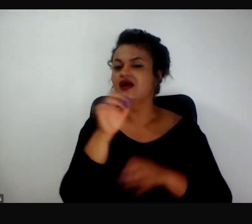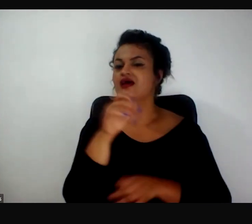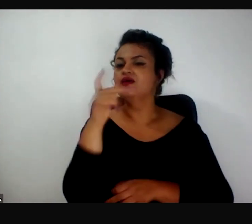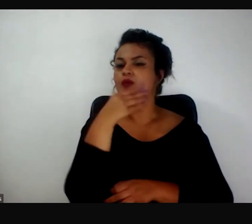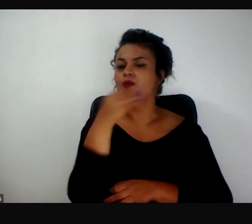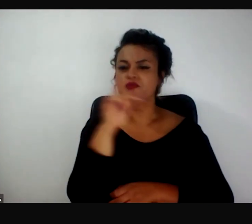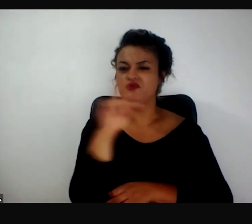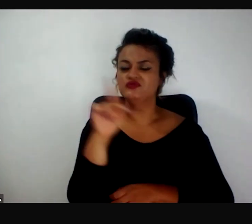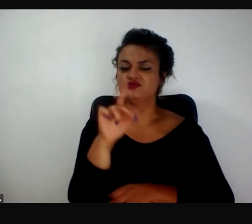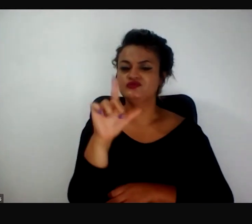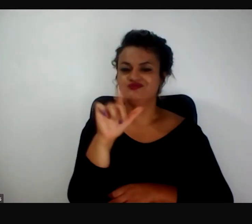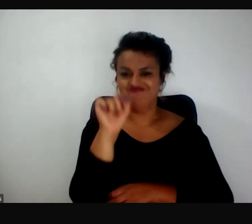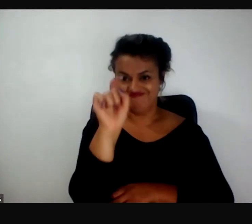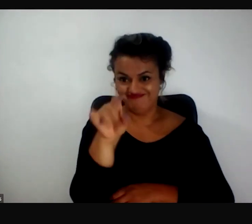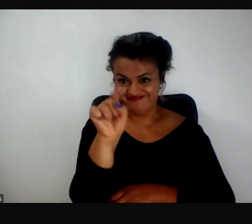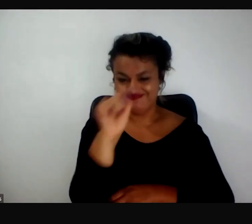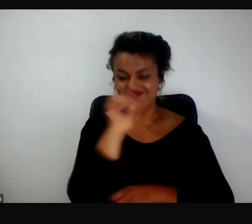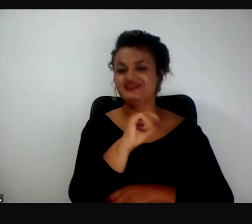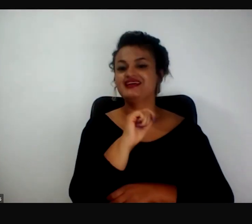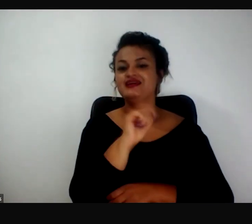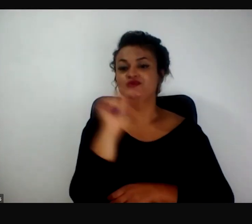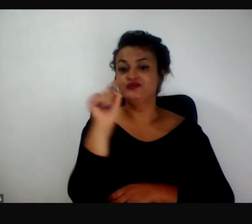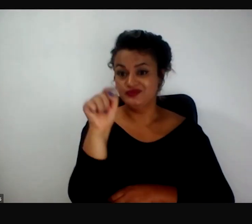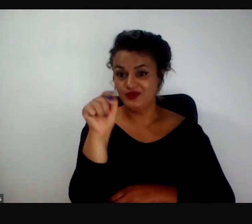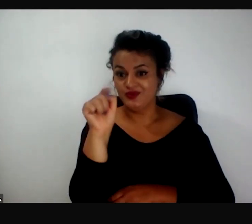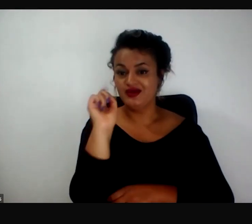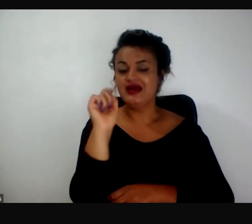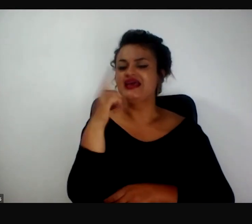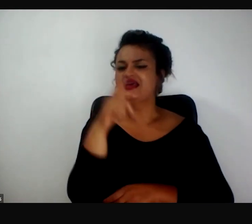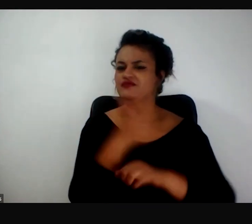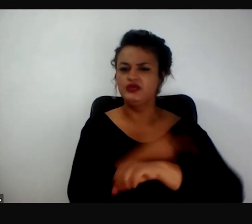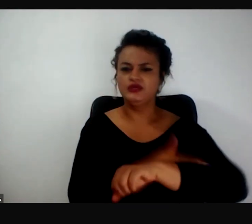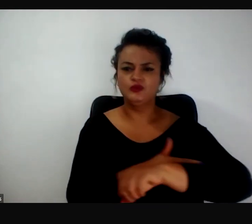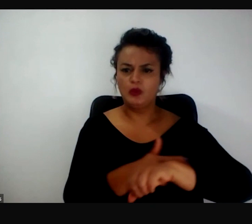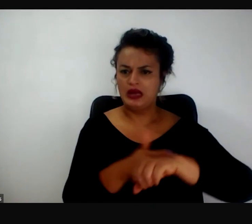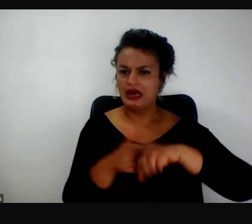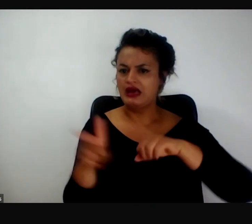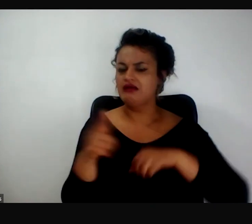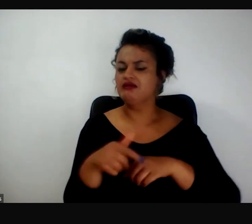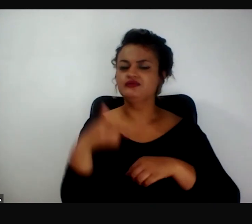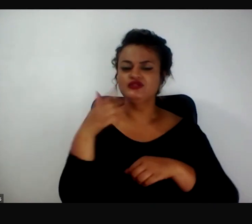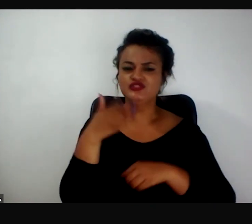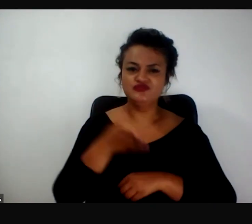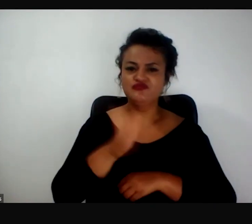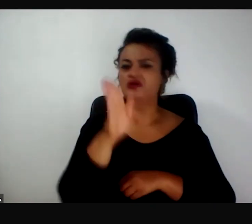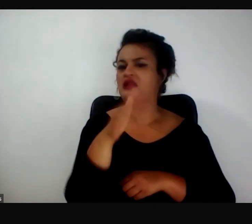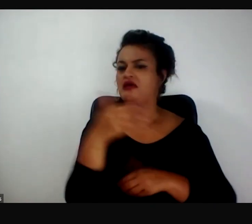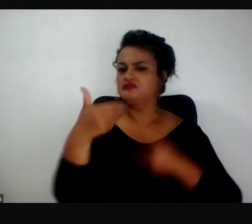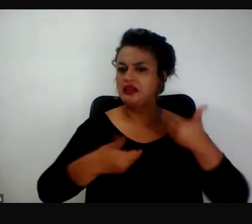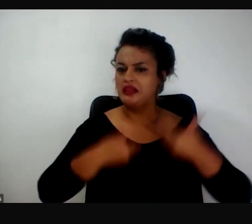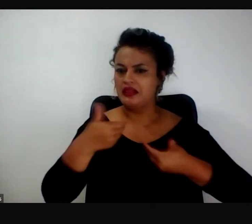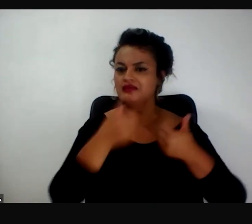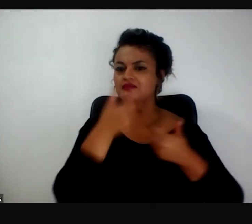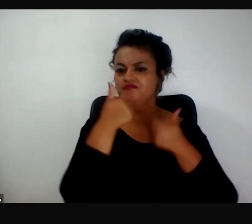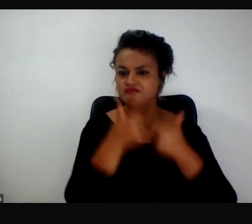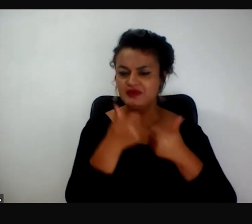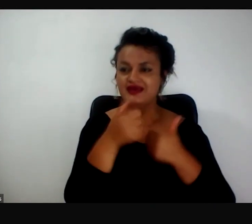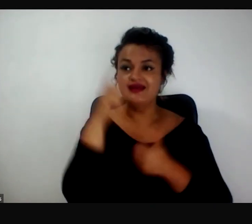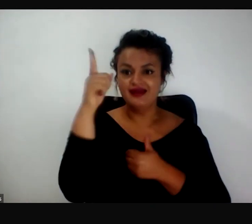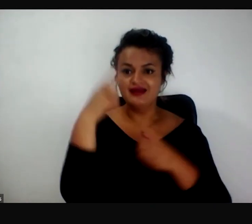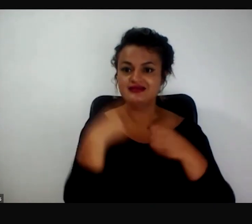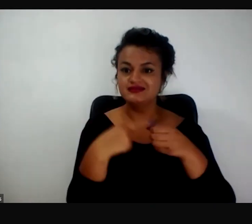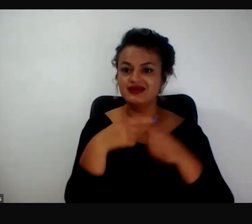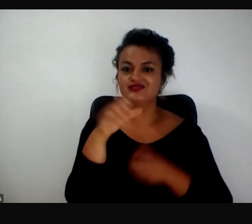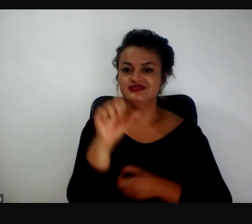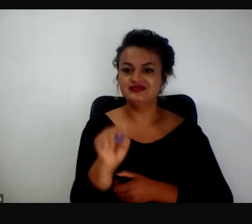Lourenço Burrosa, que nos recebeu com uma amabilidade, com uma gentileza extraordinárias, não só lá em Salamanca, como